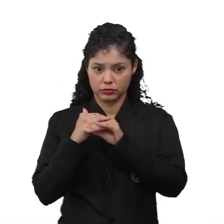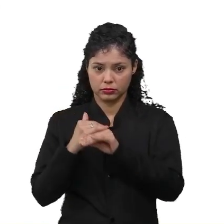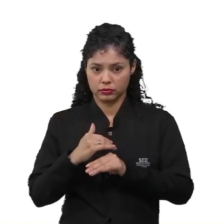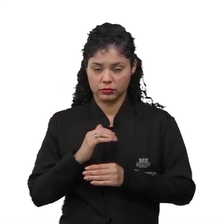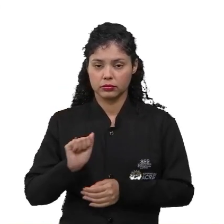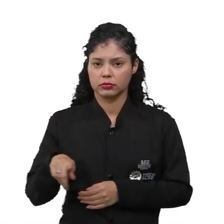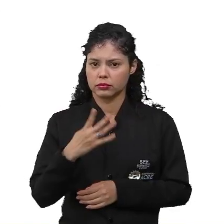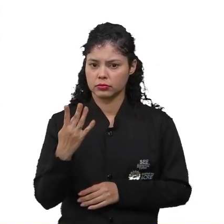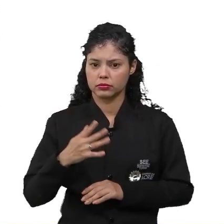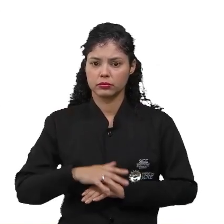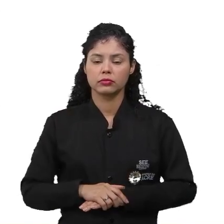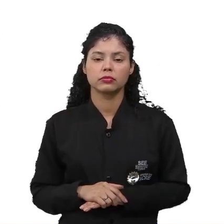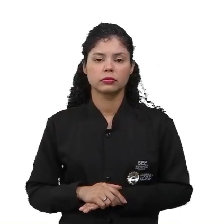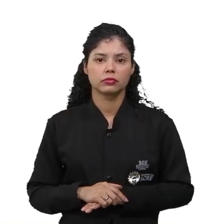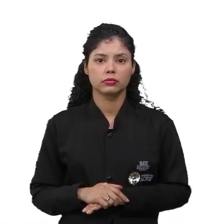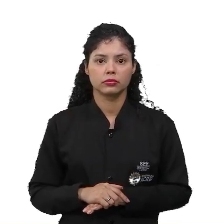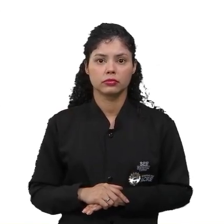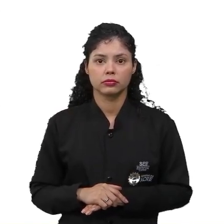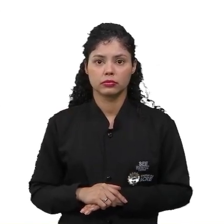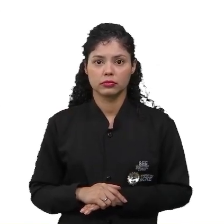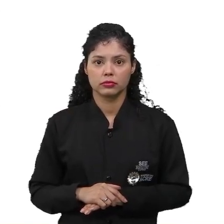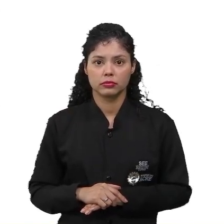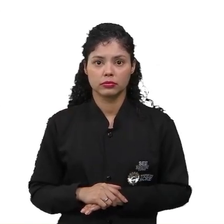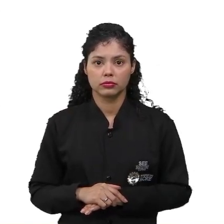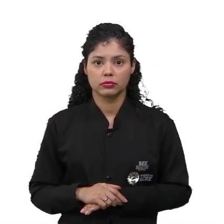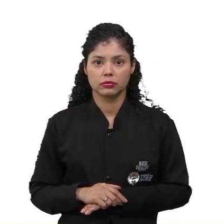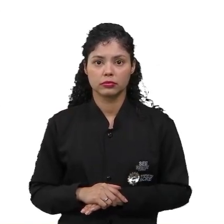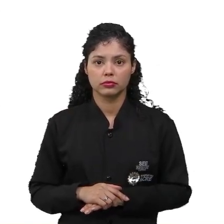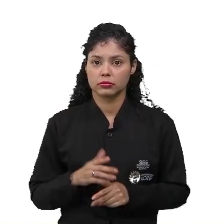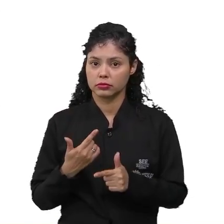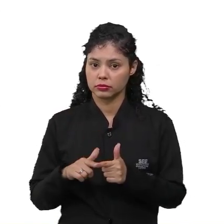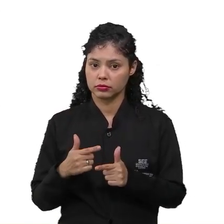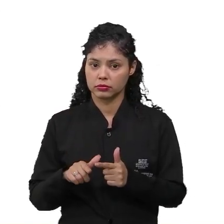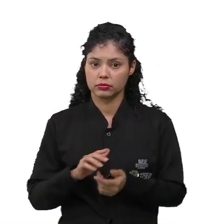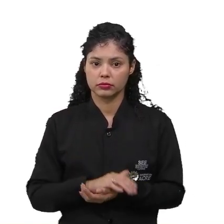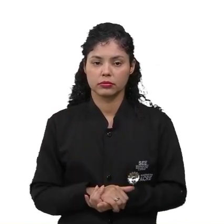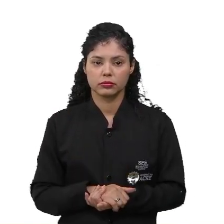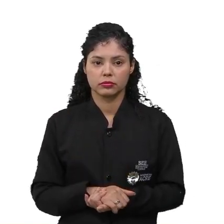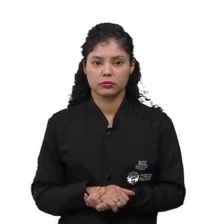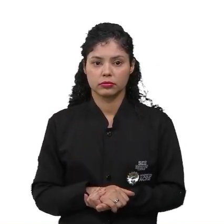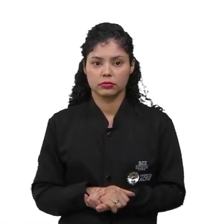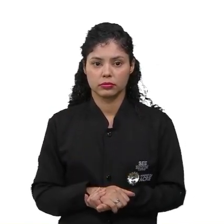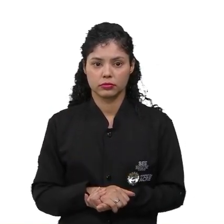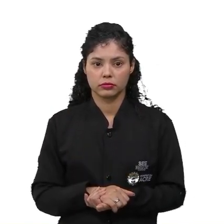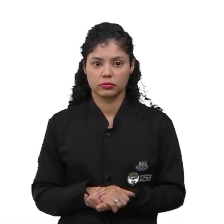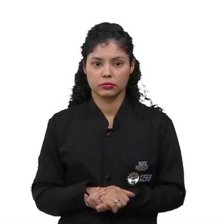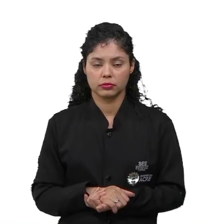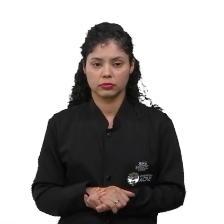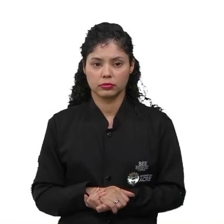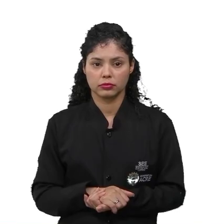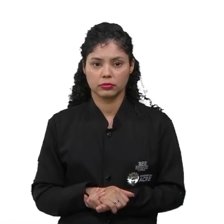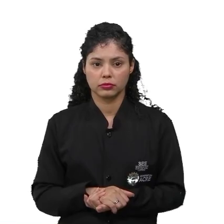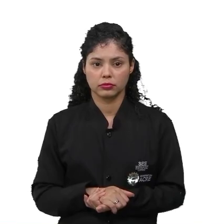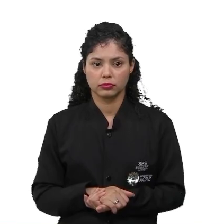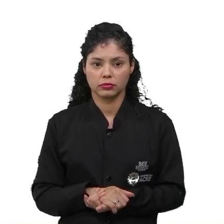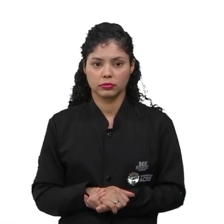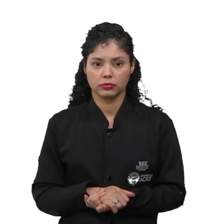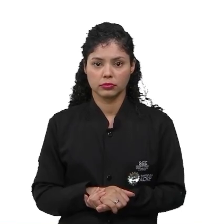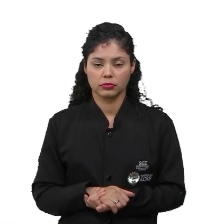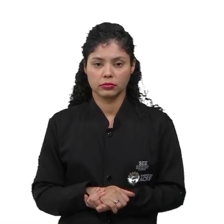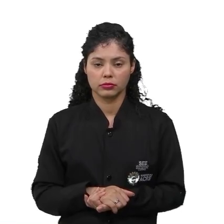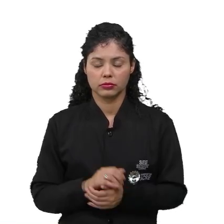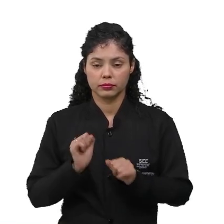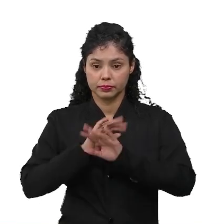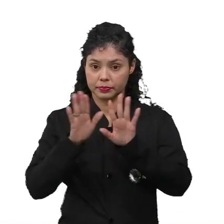igual a quanto? Então vamos tentar resolver esse problema. Vou colocar aqui numa tela mais clara para